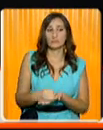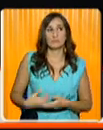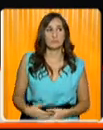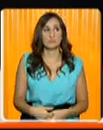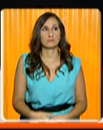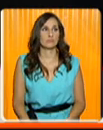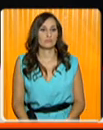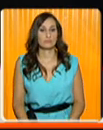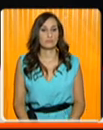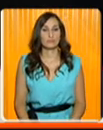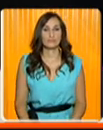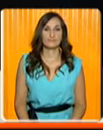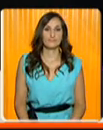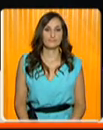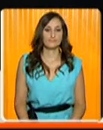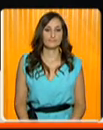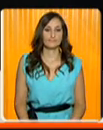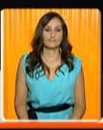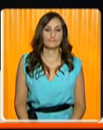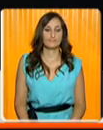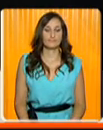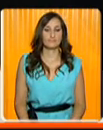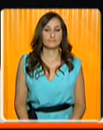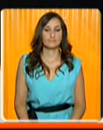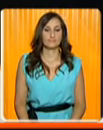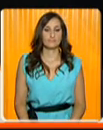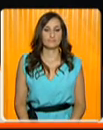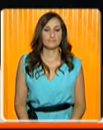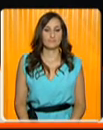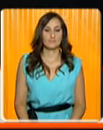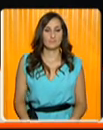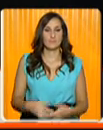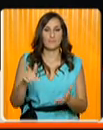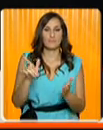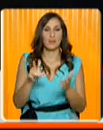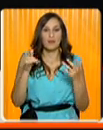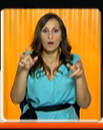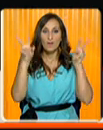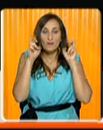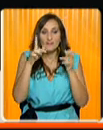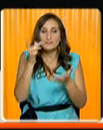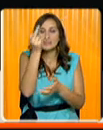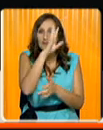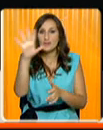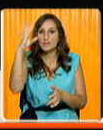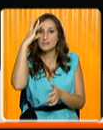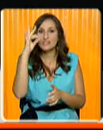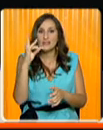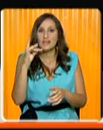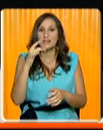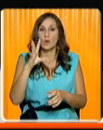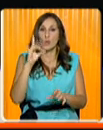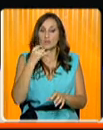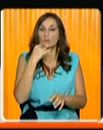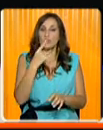De uma vez por todas. Não tem